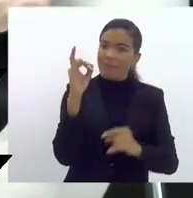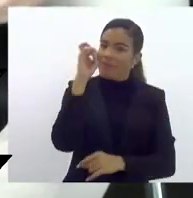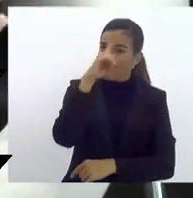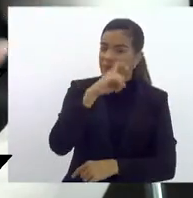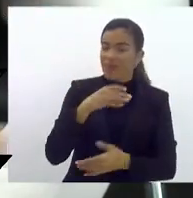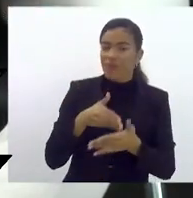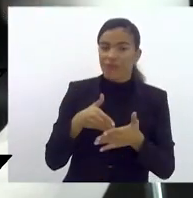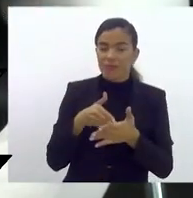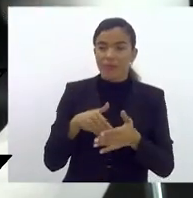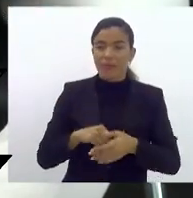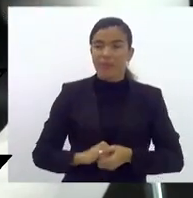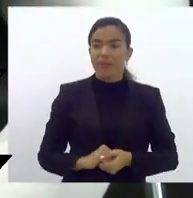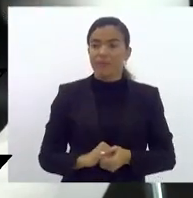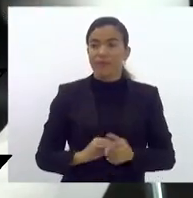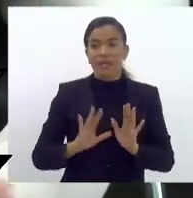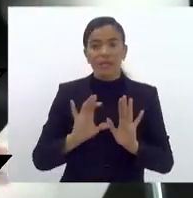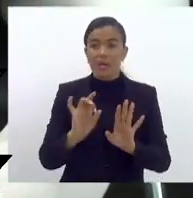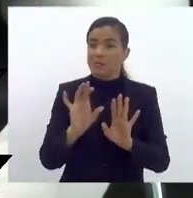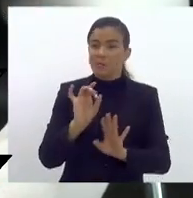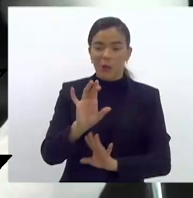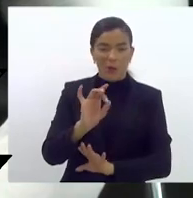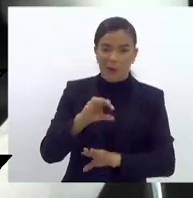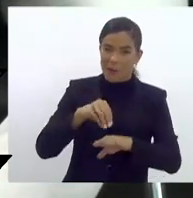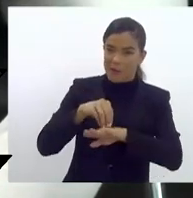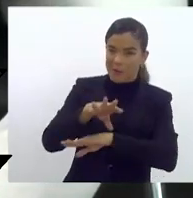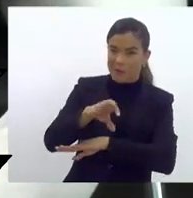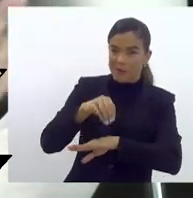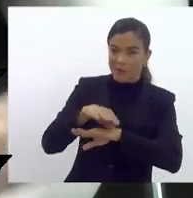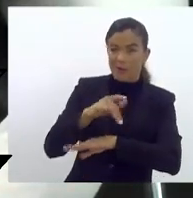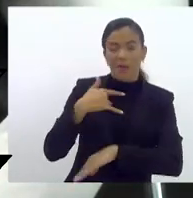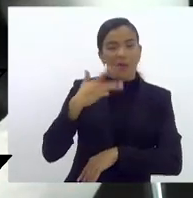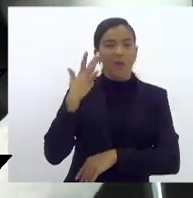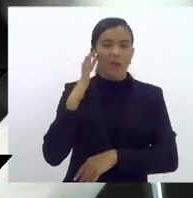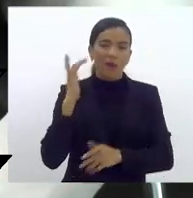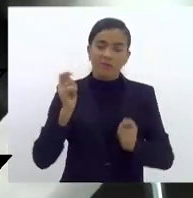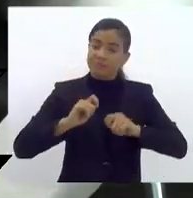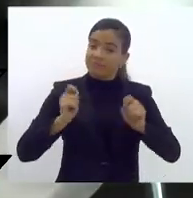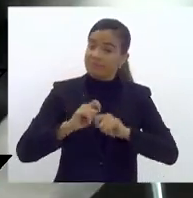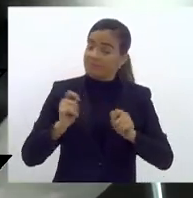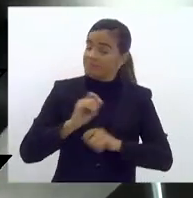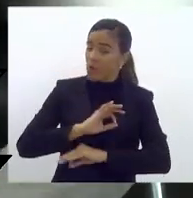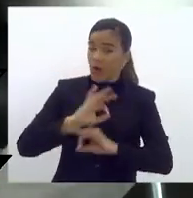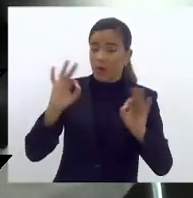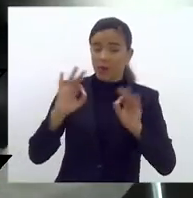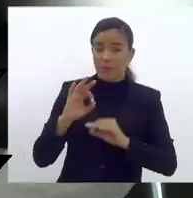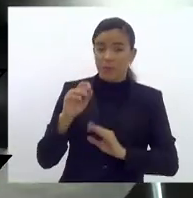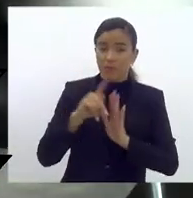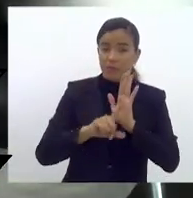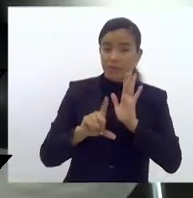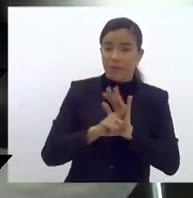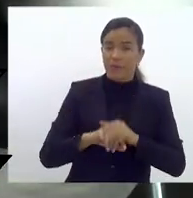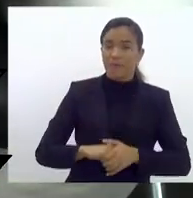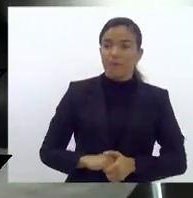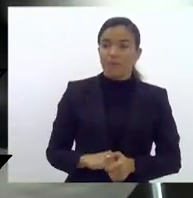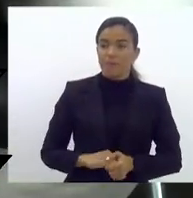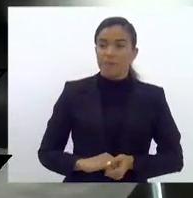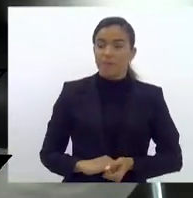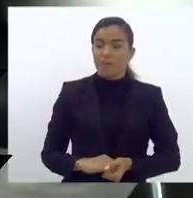enfim mas era só observação mas eu acho absolutamente pertinente o projeto então só